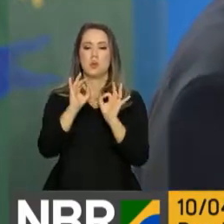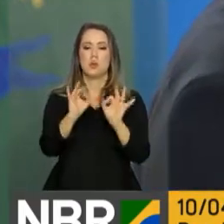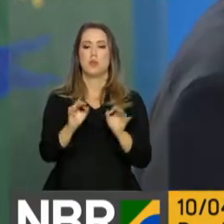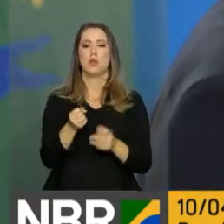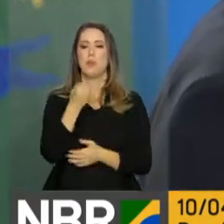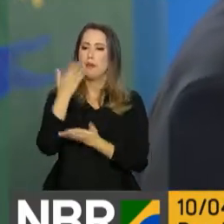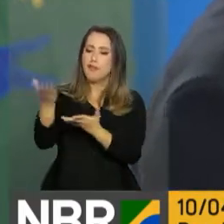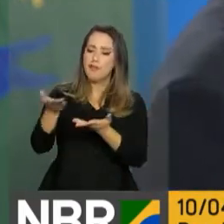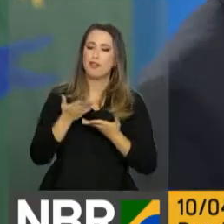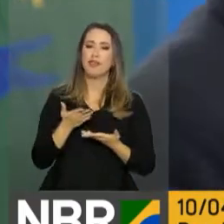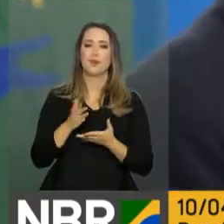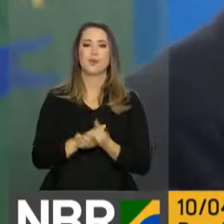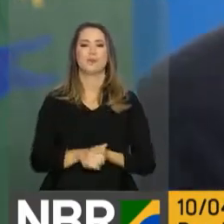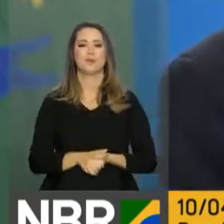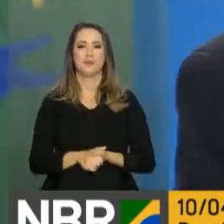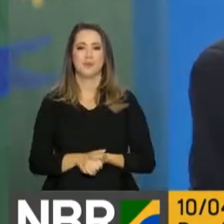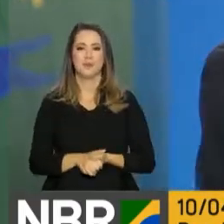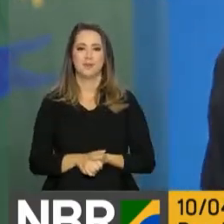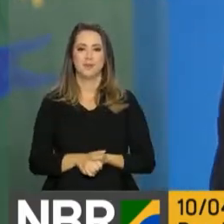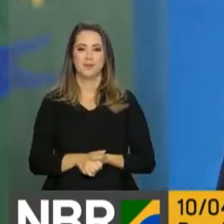Seja bem-vindo, Leandro.